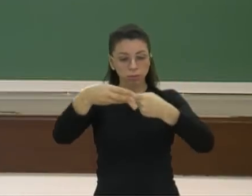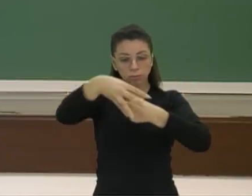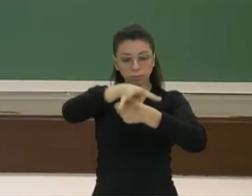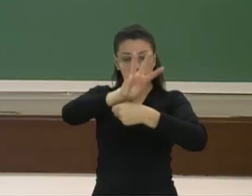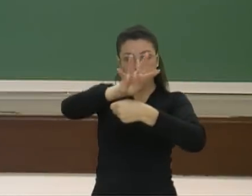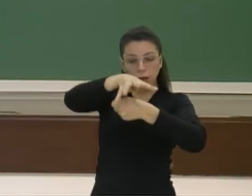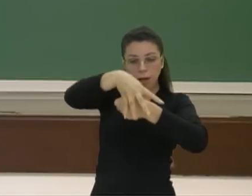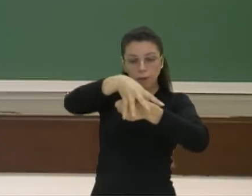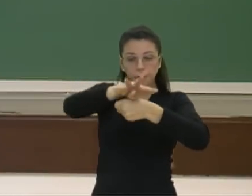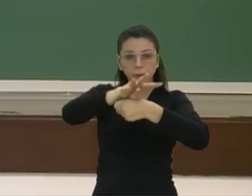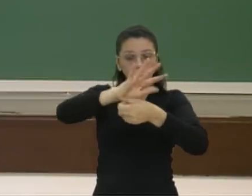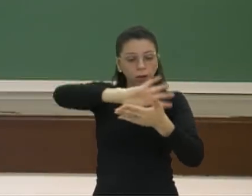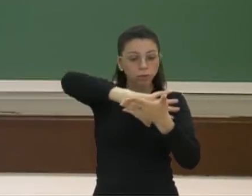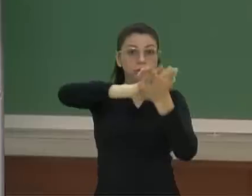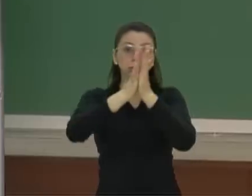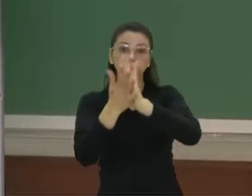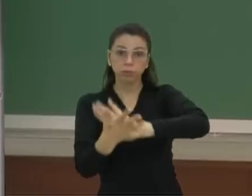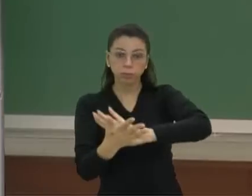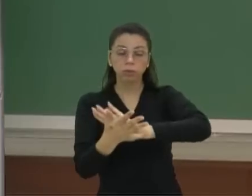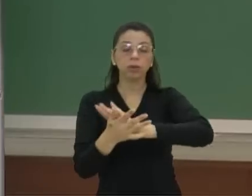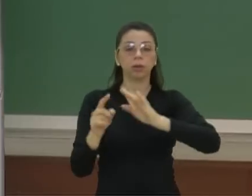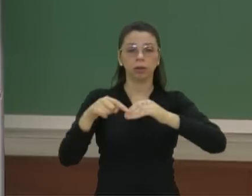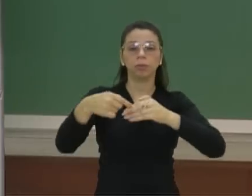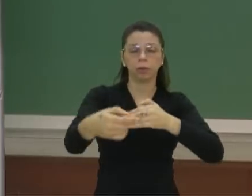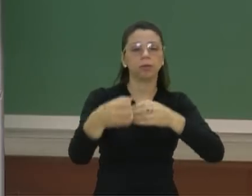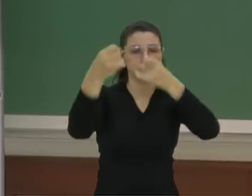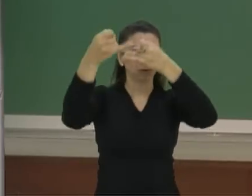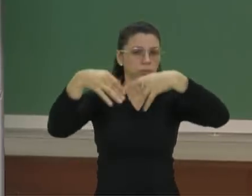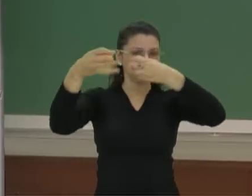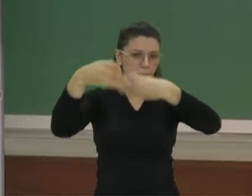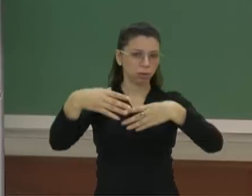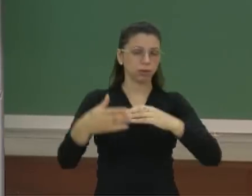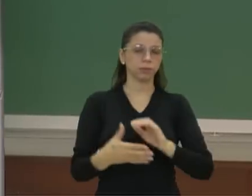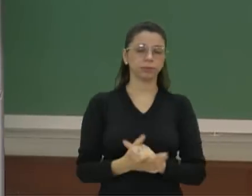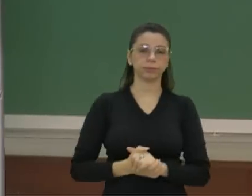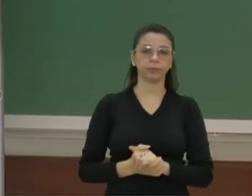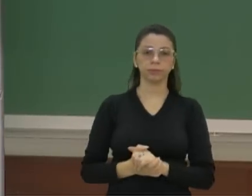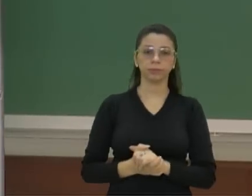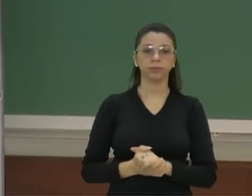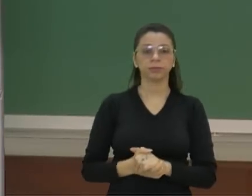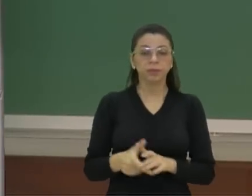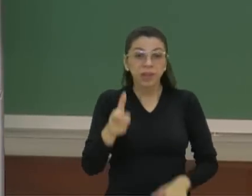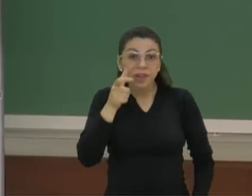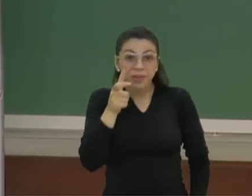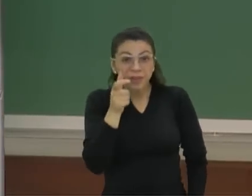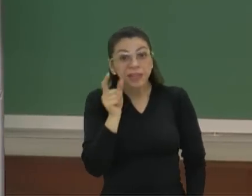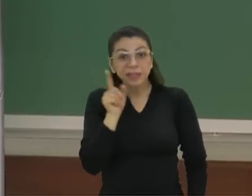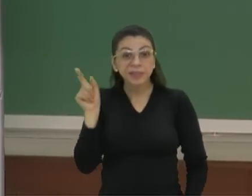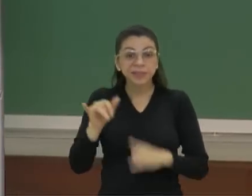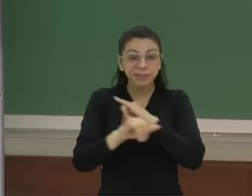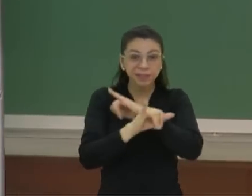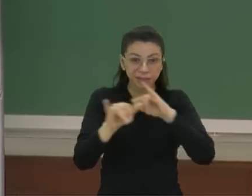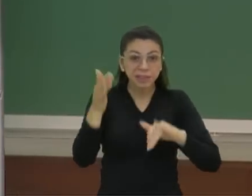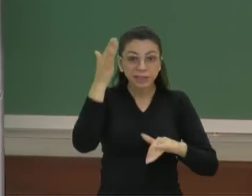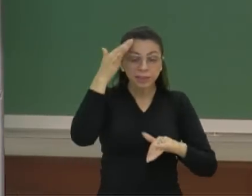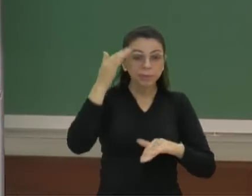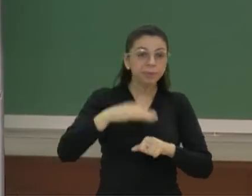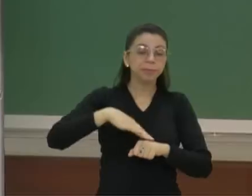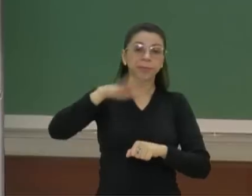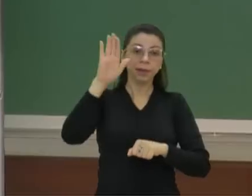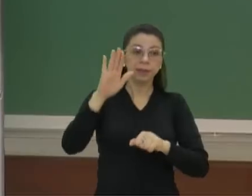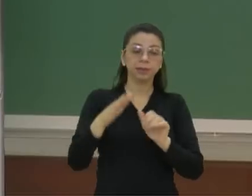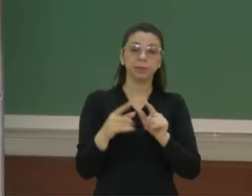os mecanorreceptores. E a gente vai conversar isso ao longo da nossa aula. Ficou curioso sobre essa reportagem? Quer saber mais? Aqui é